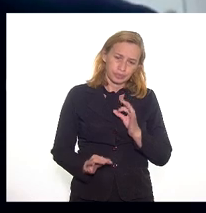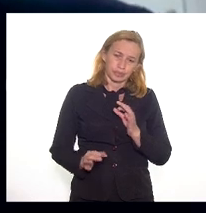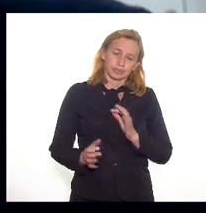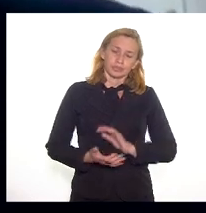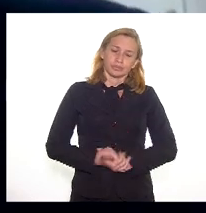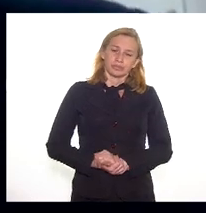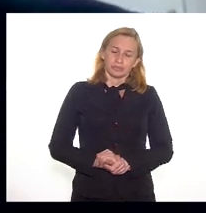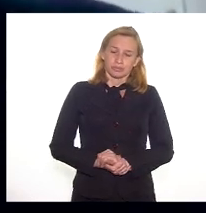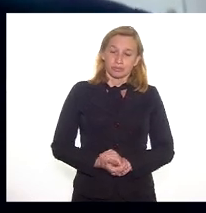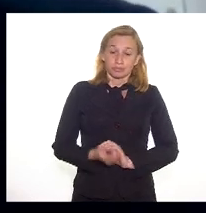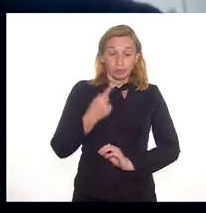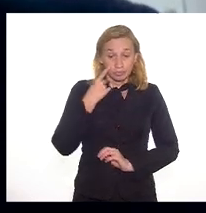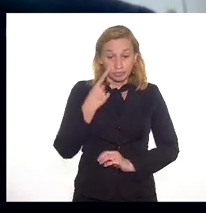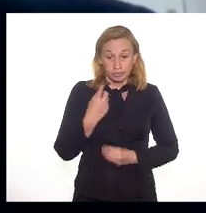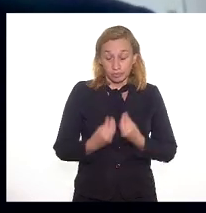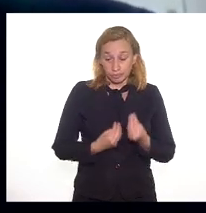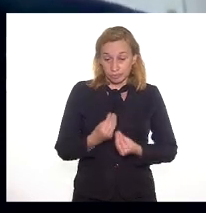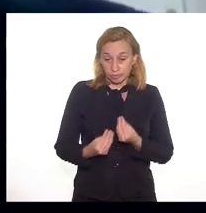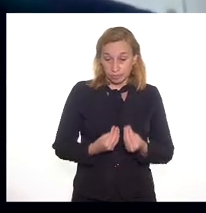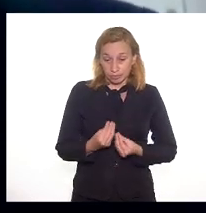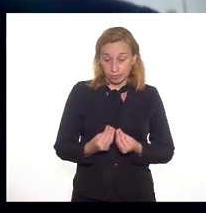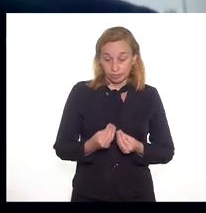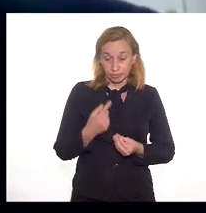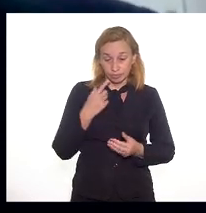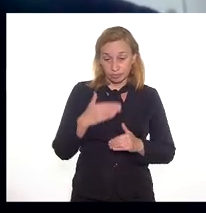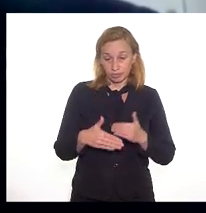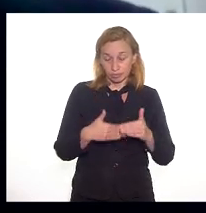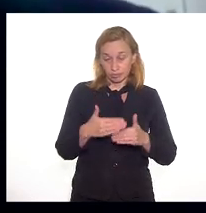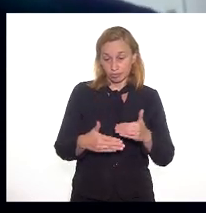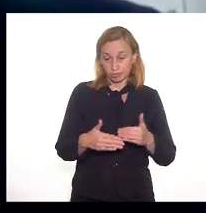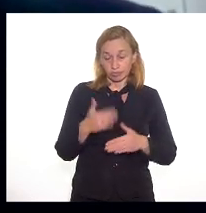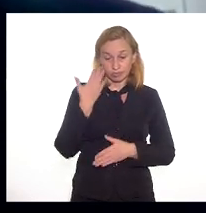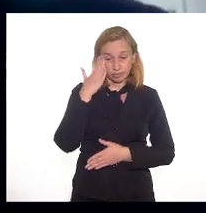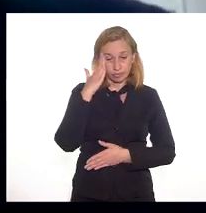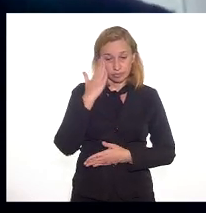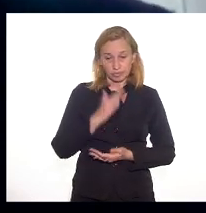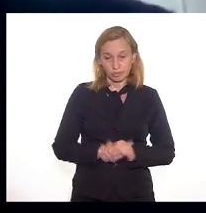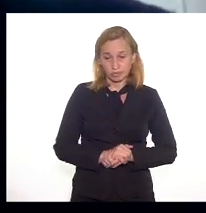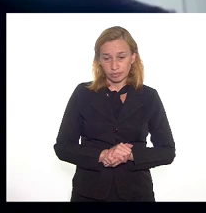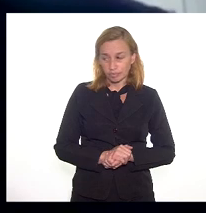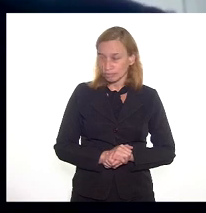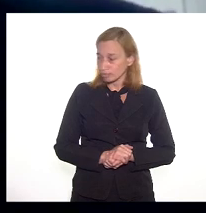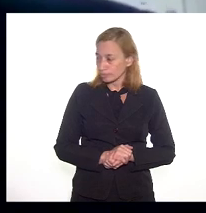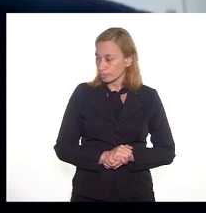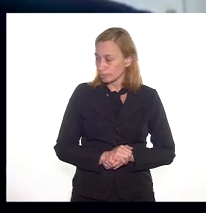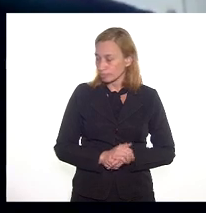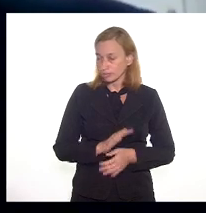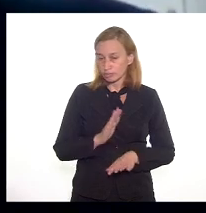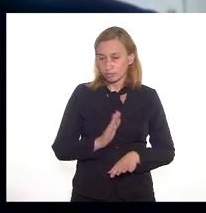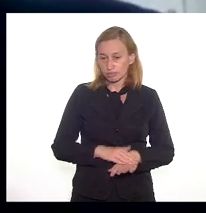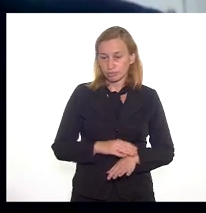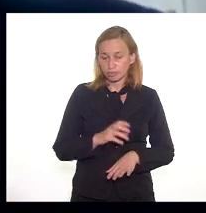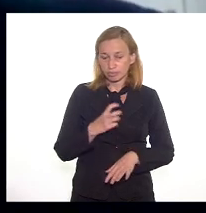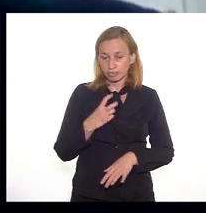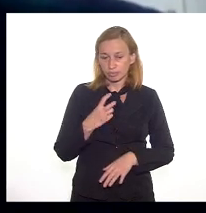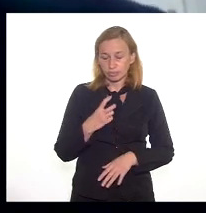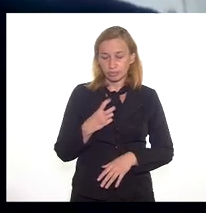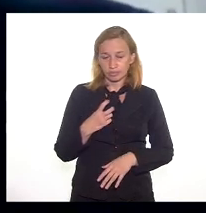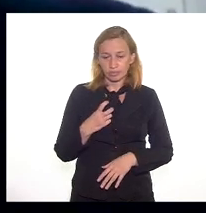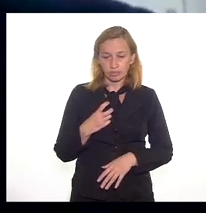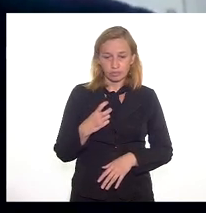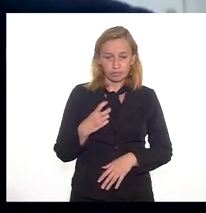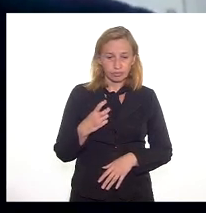prevendo como é que vai ser esse processo. O que eu entendo que tem que ser mais organizado, talvez, deputado, era